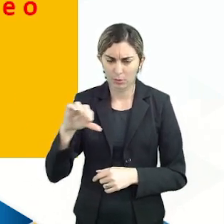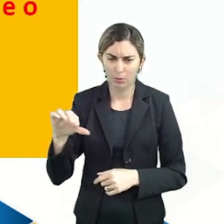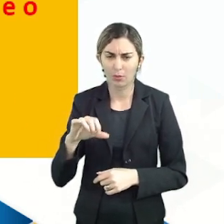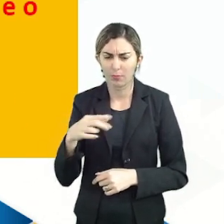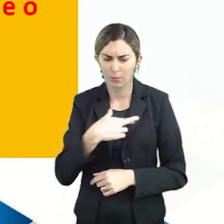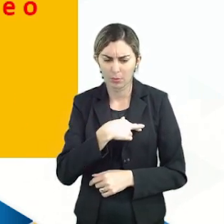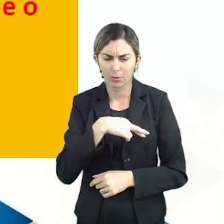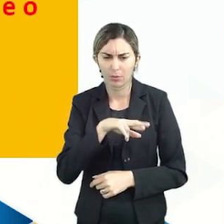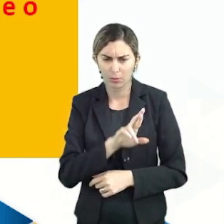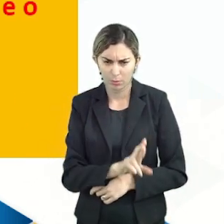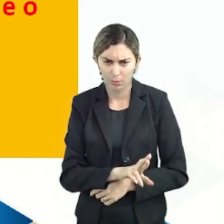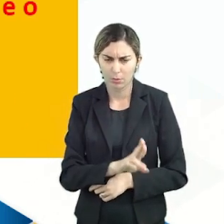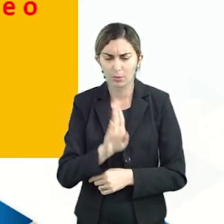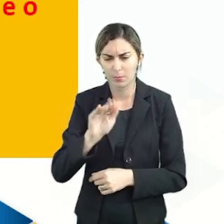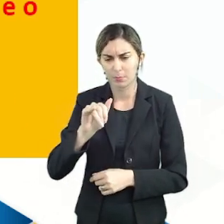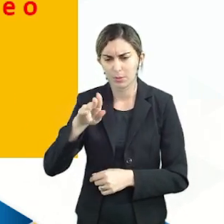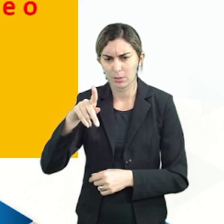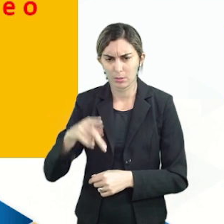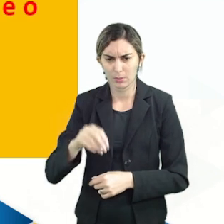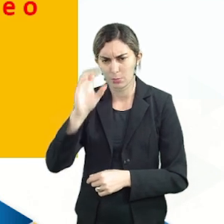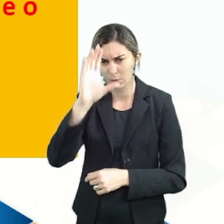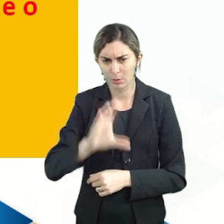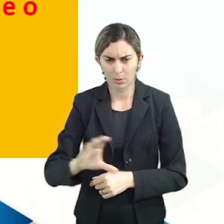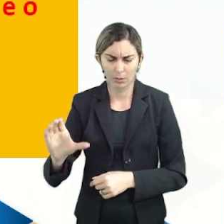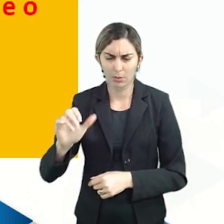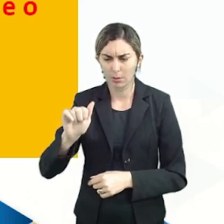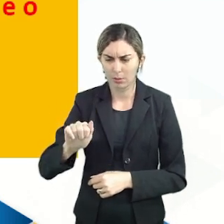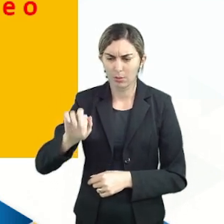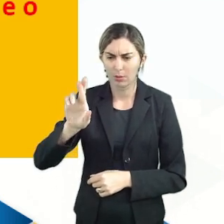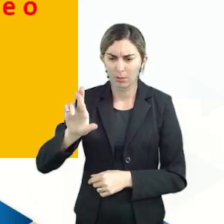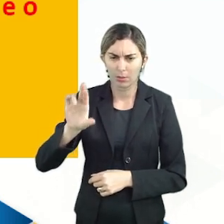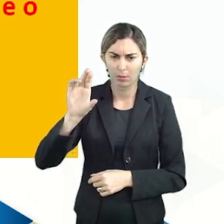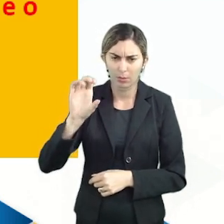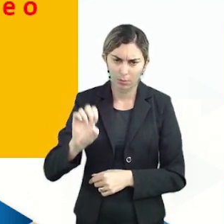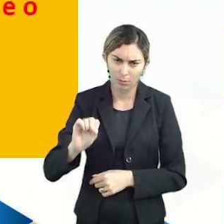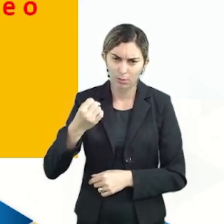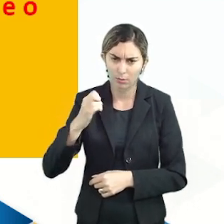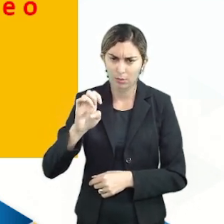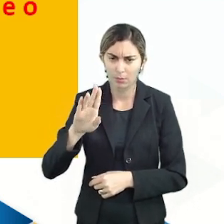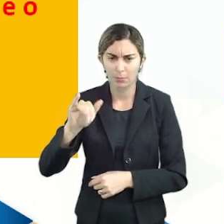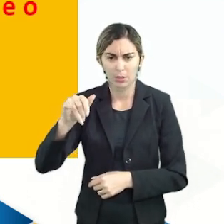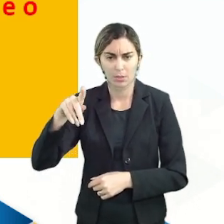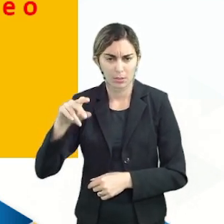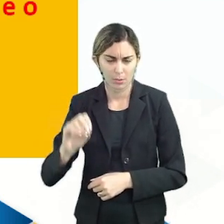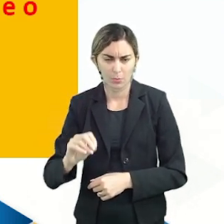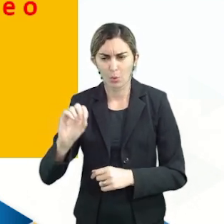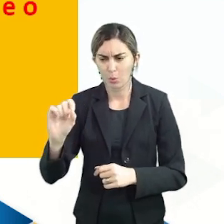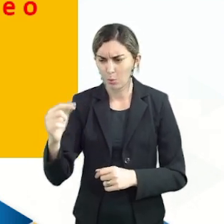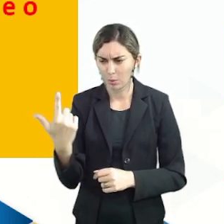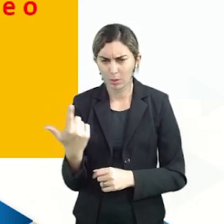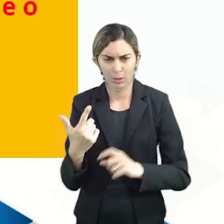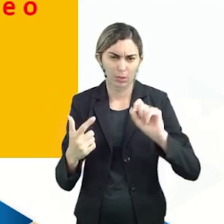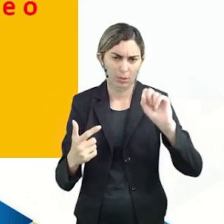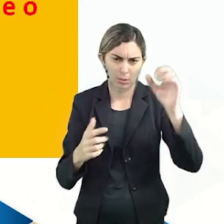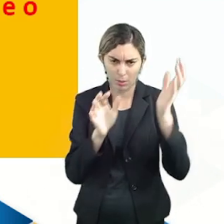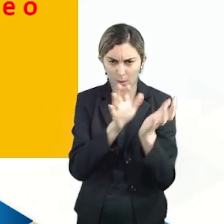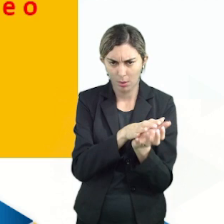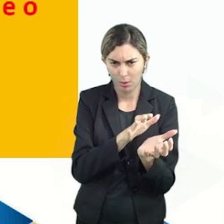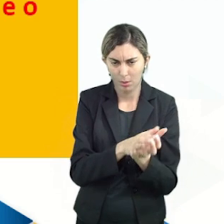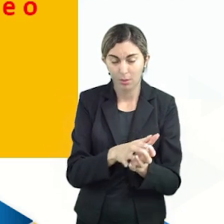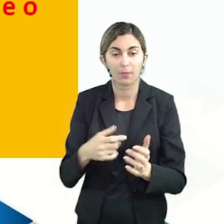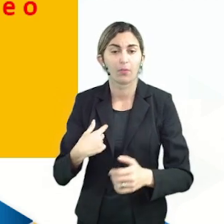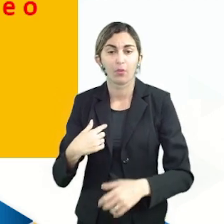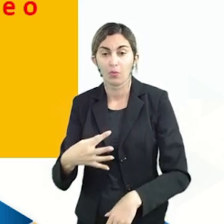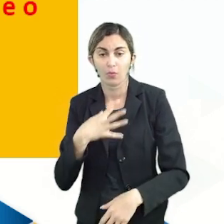um religioso, bispo católico e arcebispo emérito de Olinda e Recife.